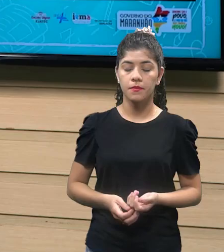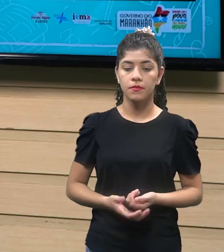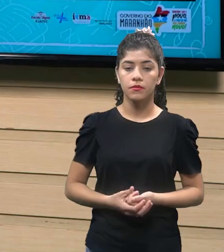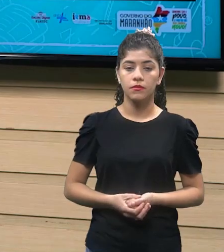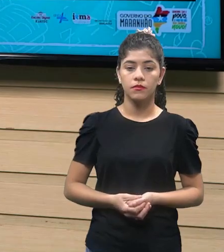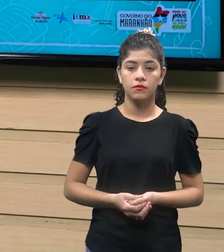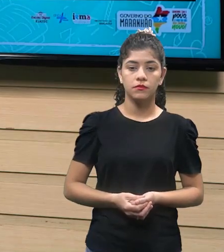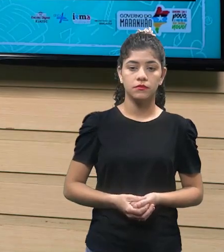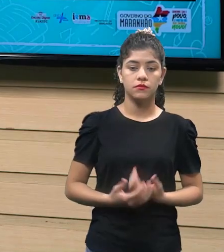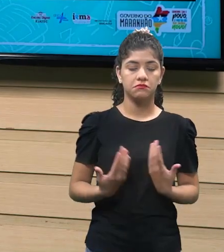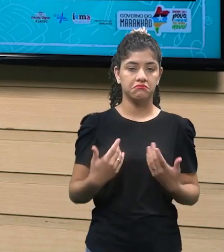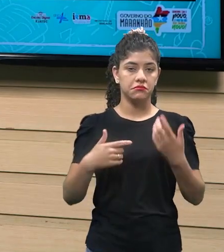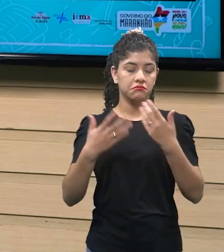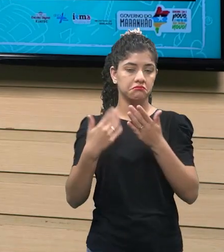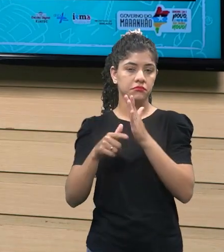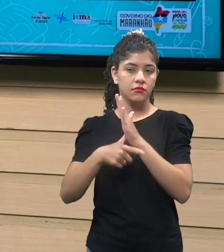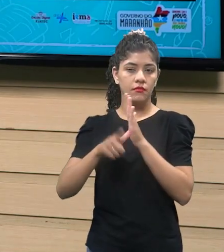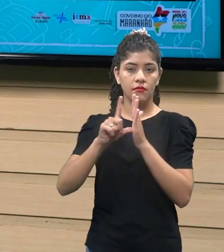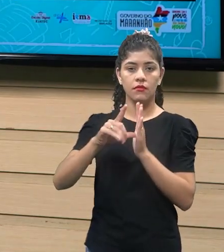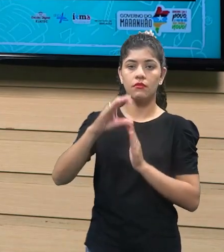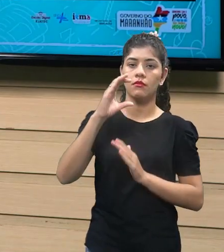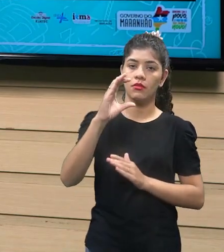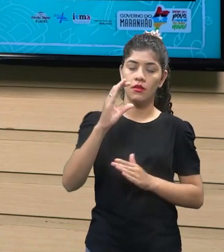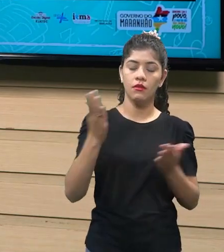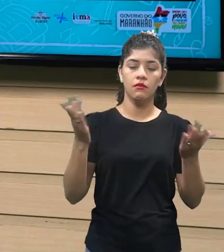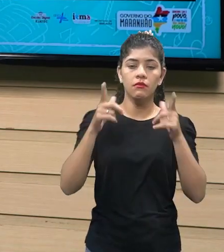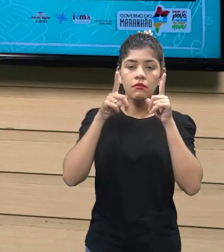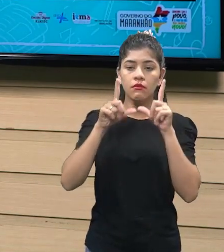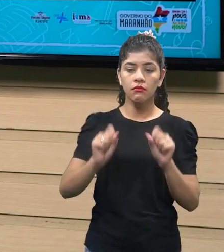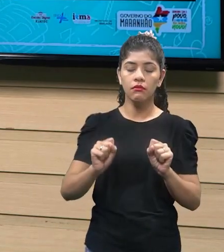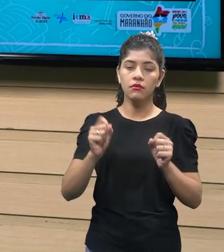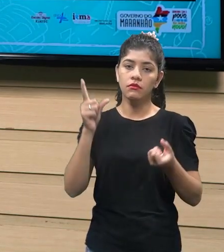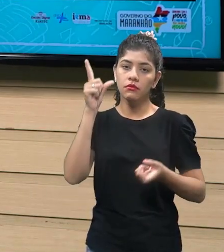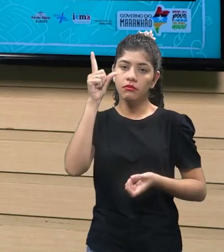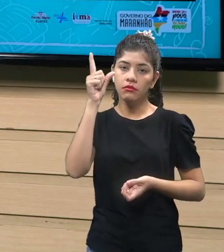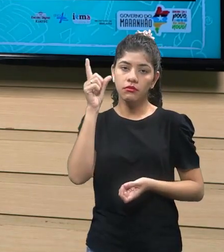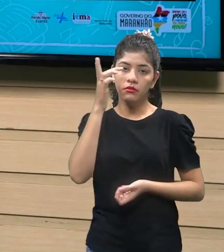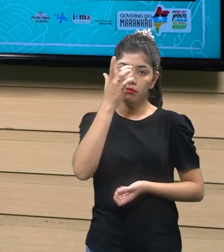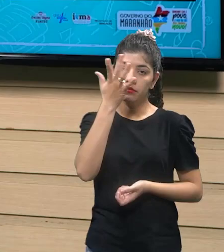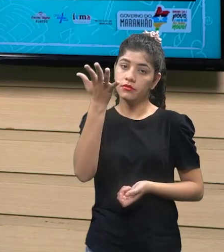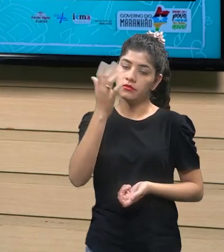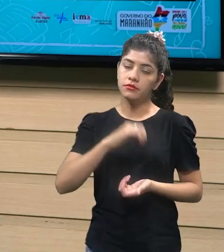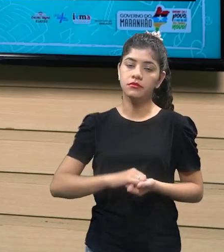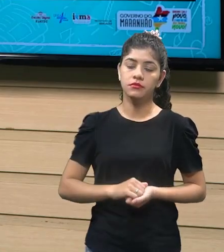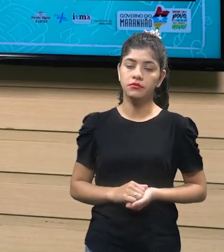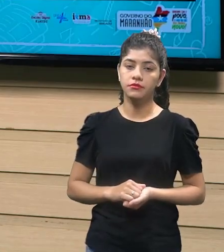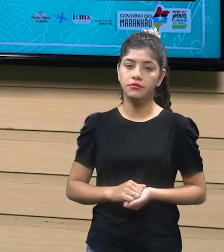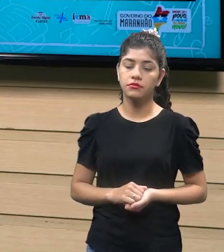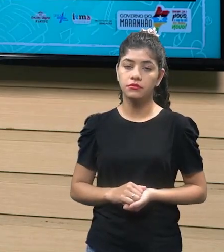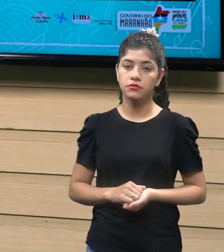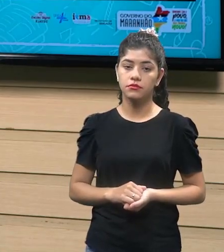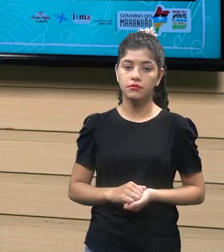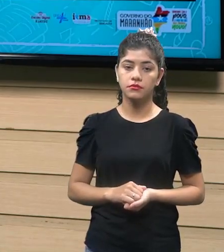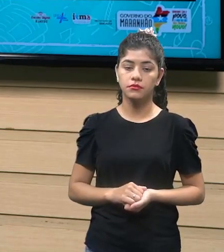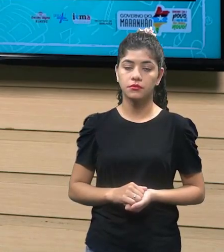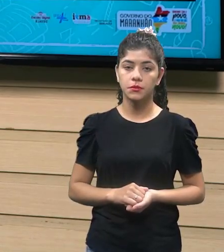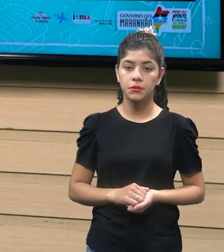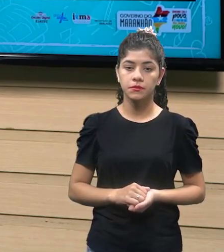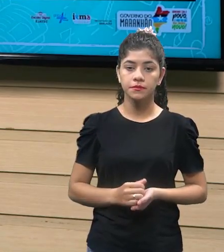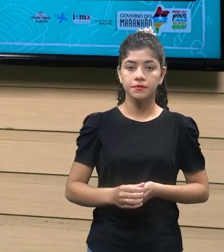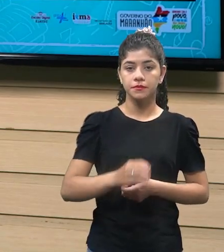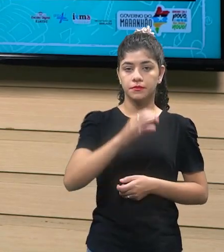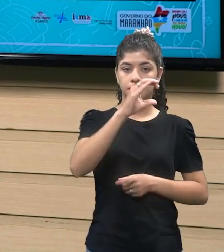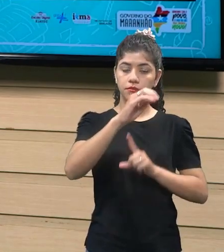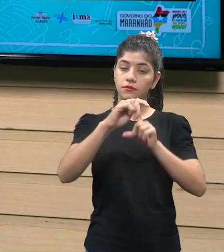C é considerada um tipo de linguagem não complicada, não difícil no caso. Essa C++ ela